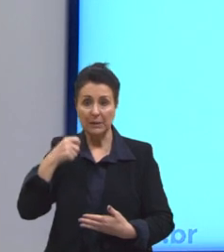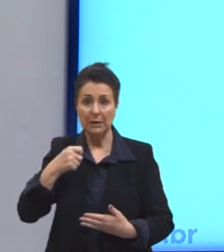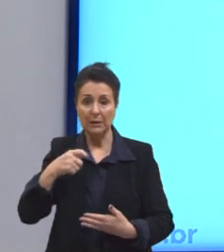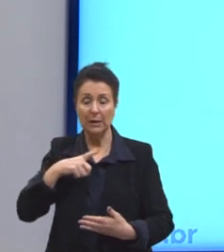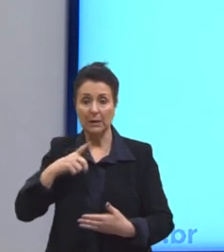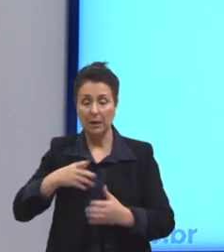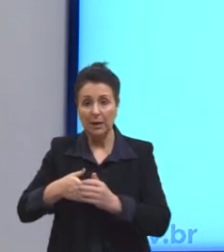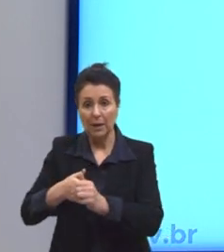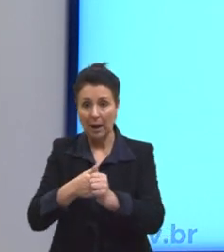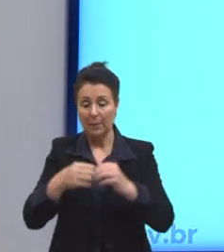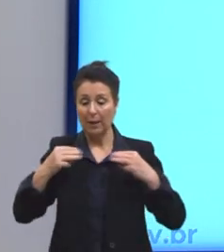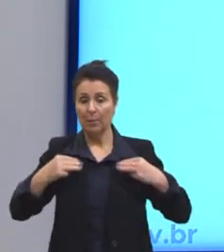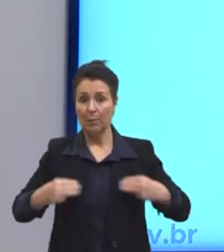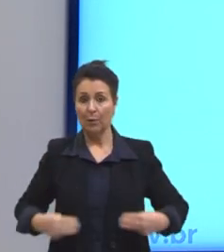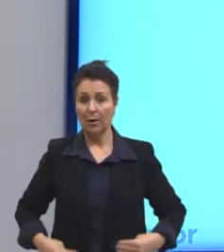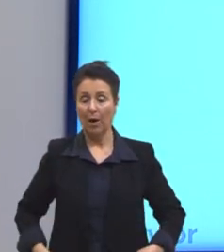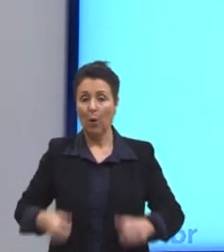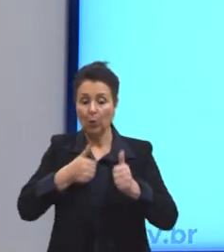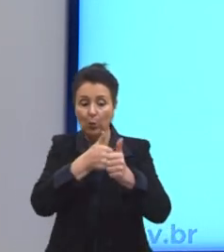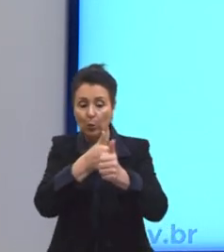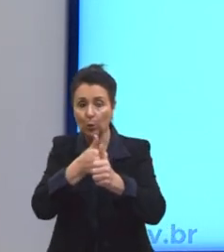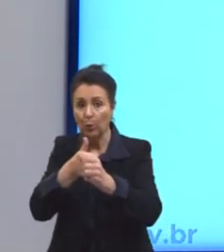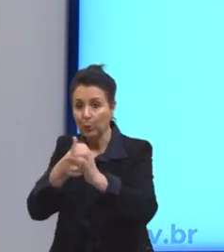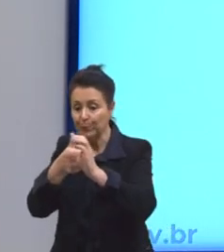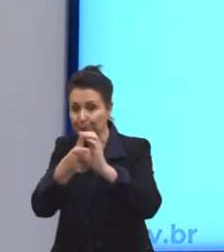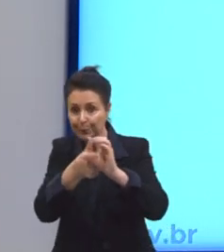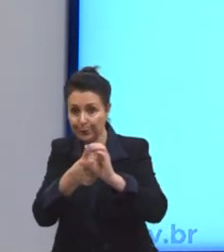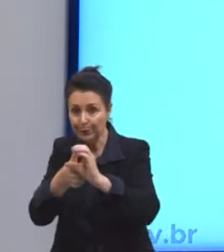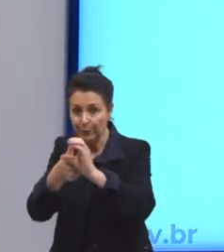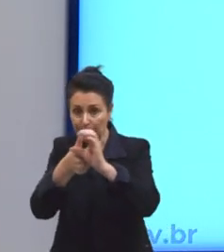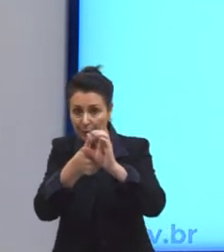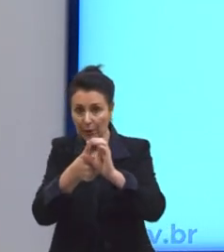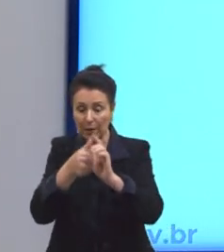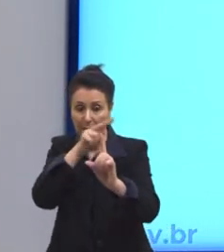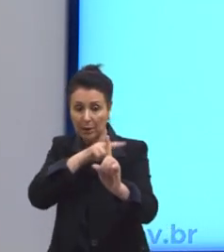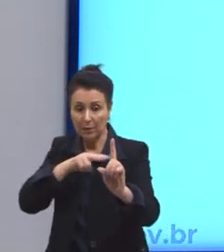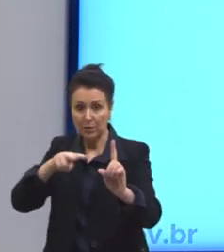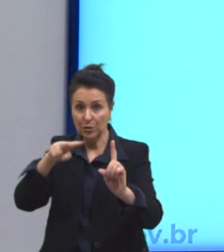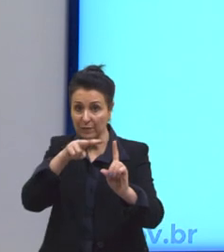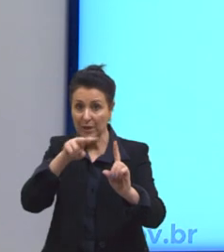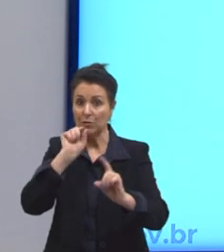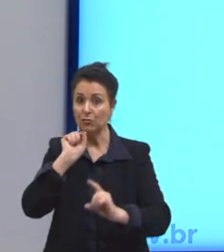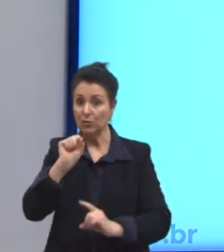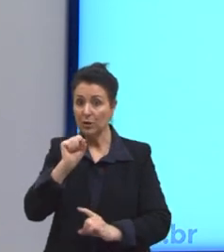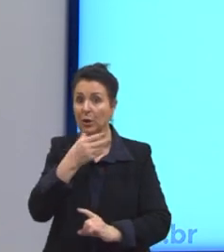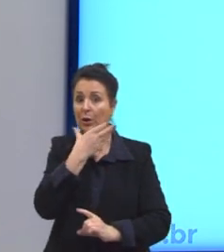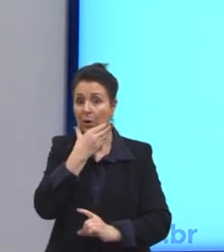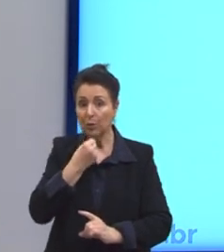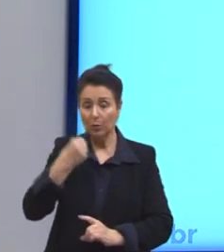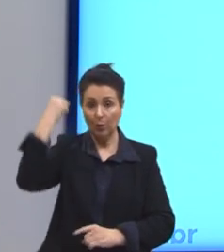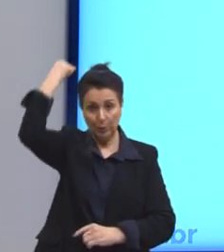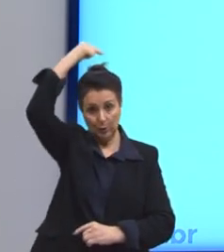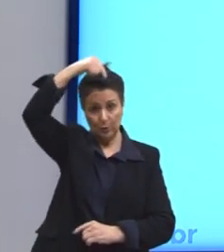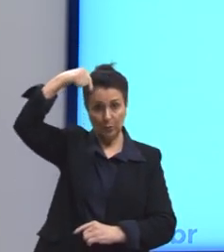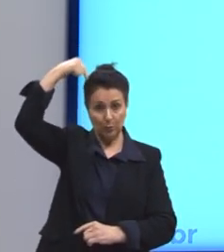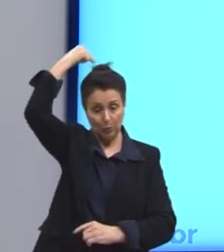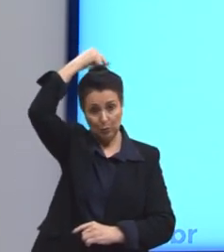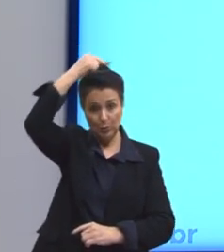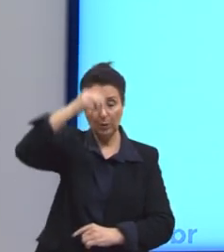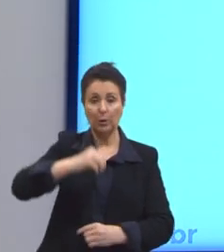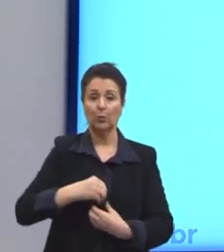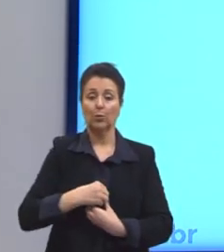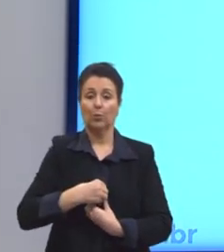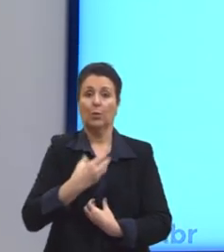certo então sempre deve seguir a moral Cristã a perspectiva do Santo Agostinho a moral espiritualista